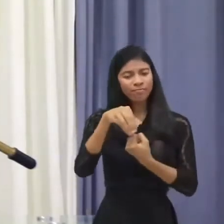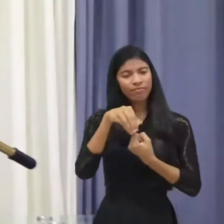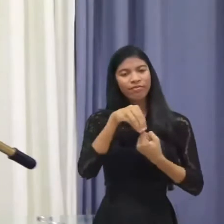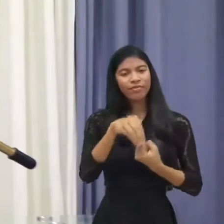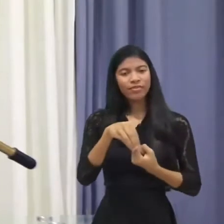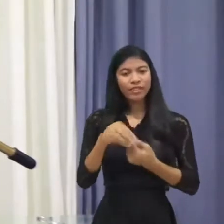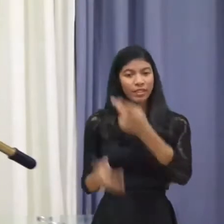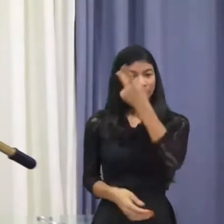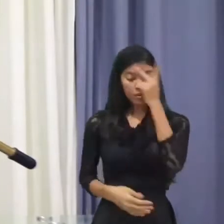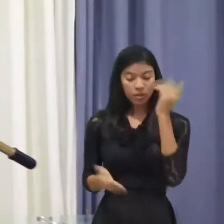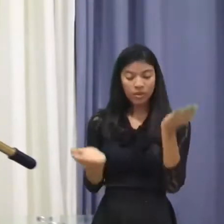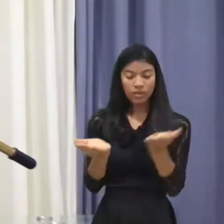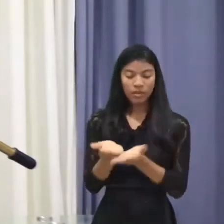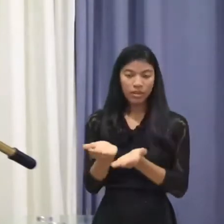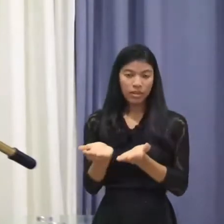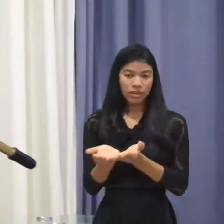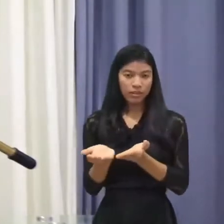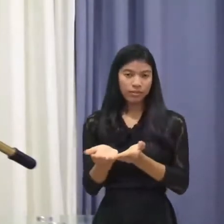os salvos.